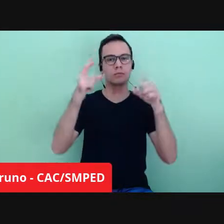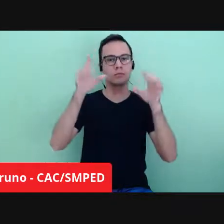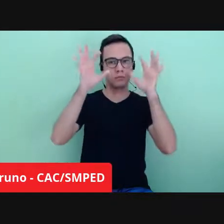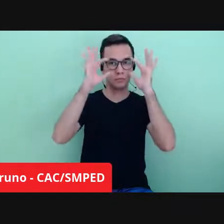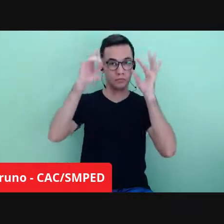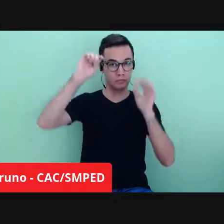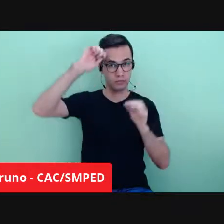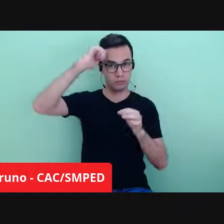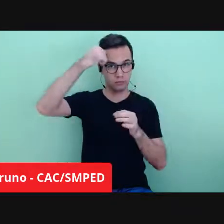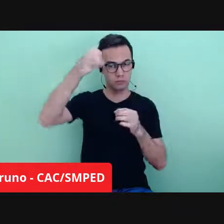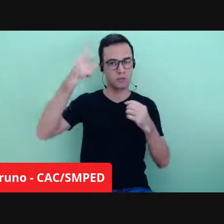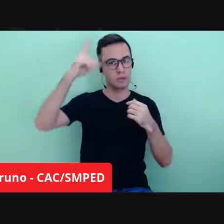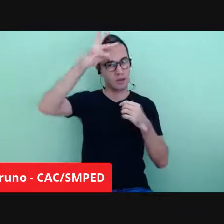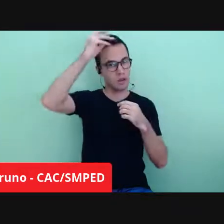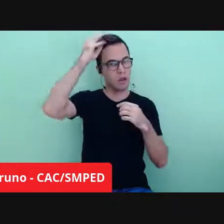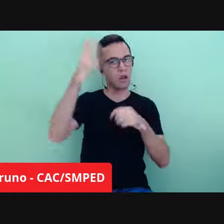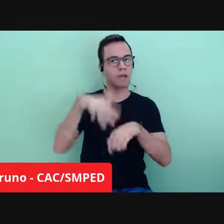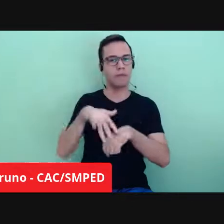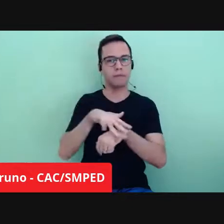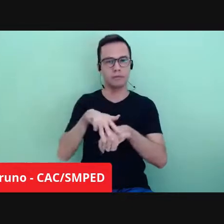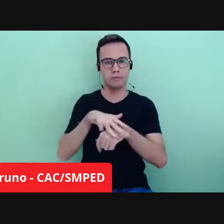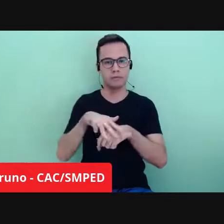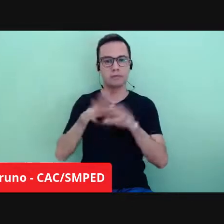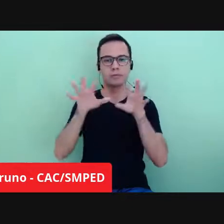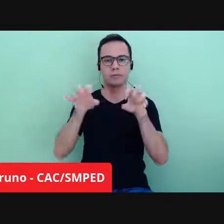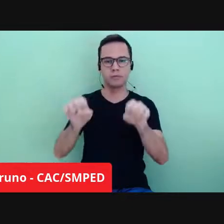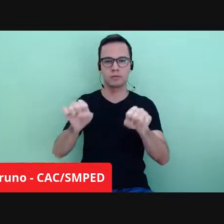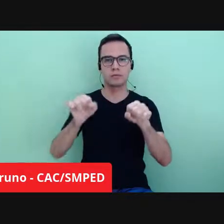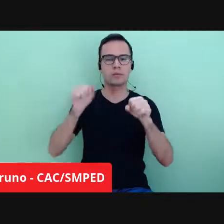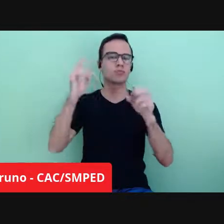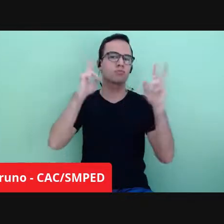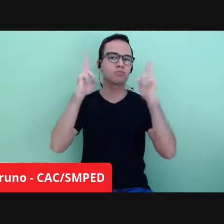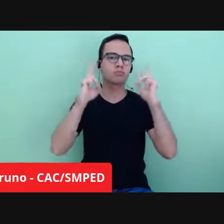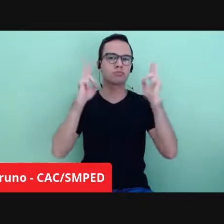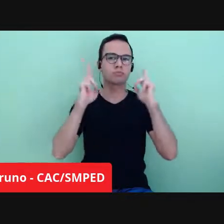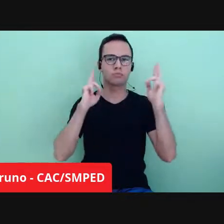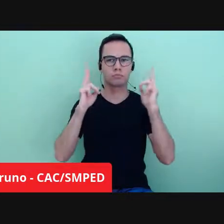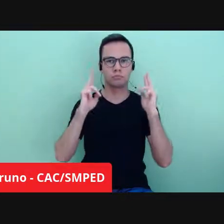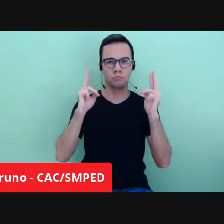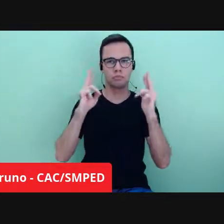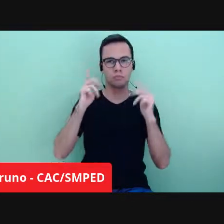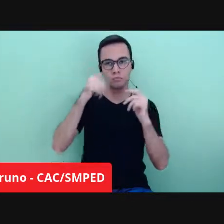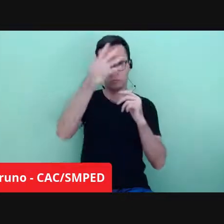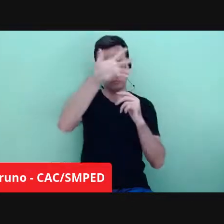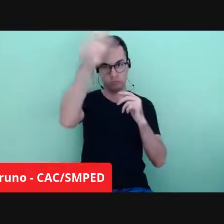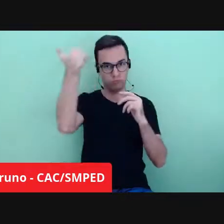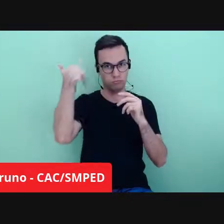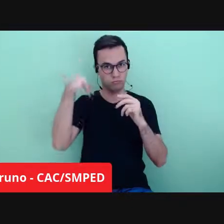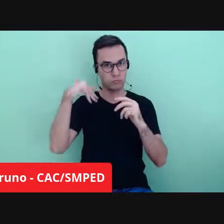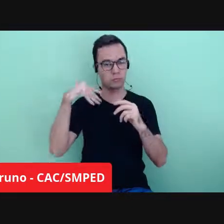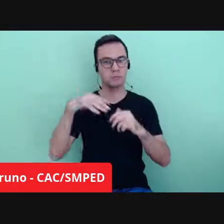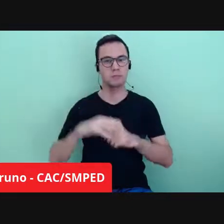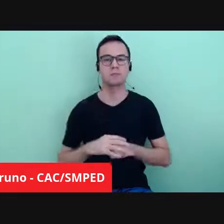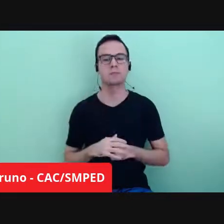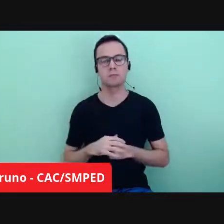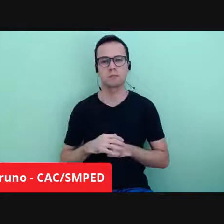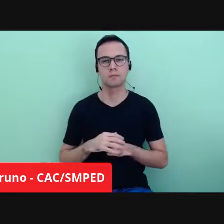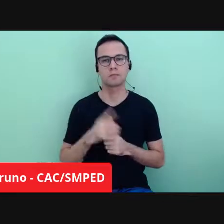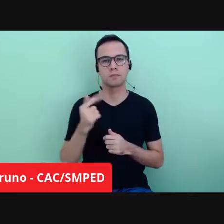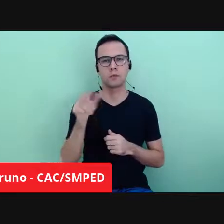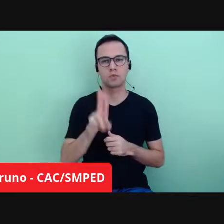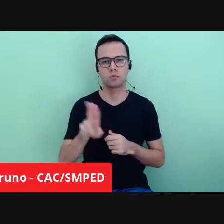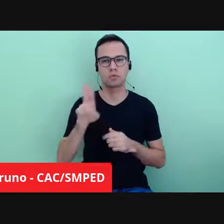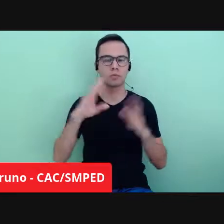armação preta, tem o cabelo castanho escuro, cortado baixinho, também mais jogado para o lado direito. Está